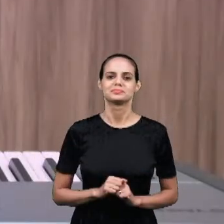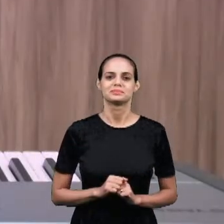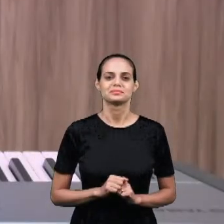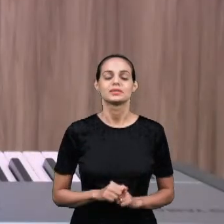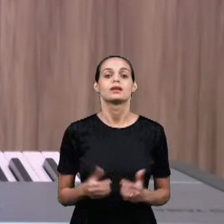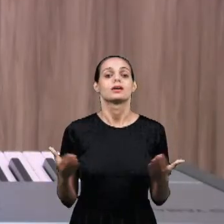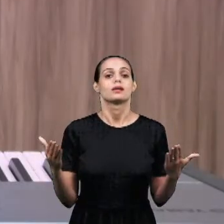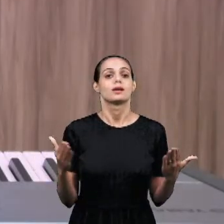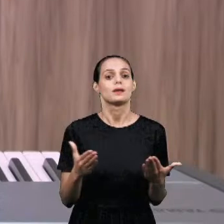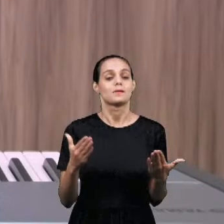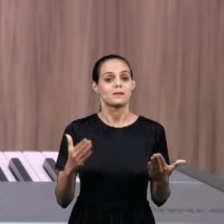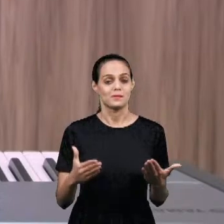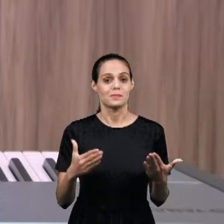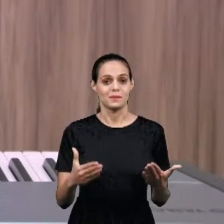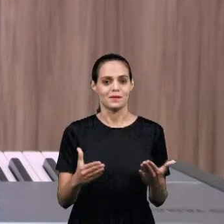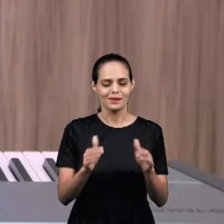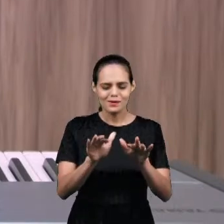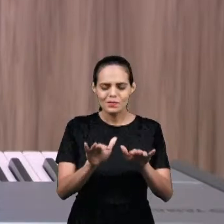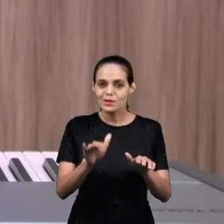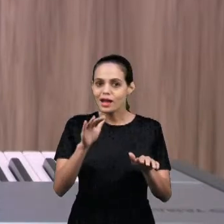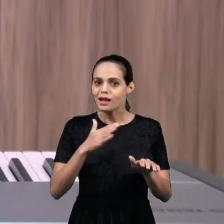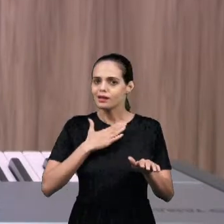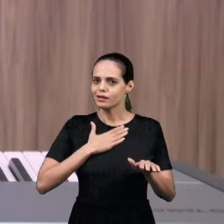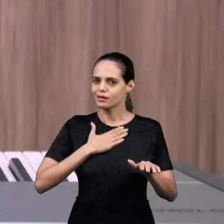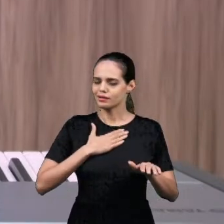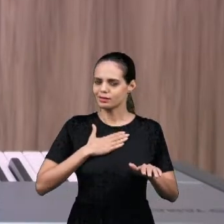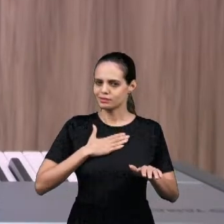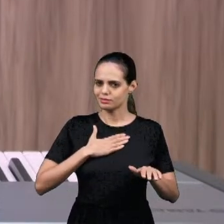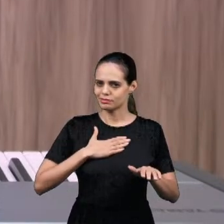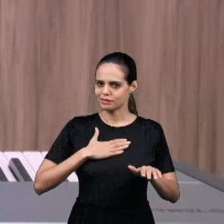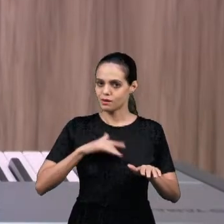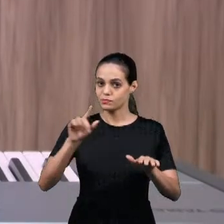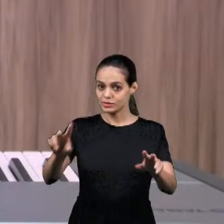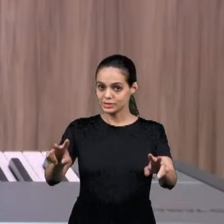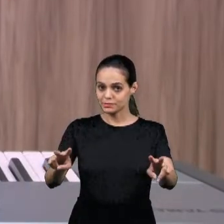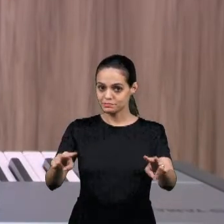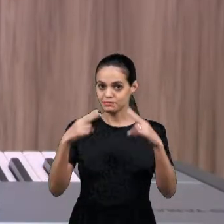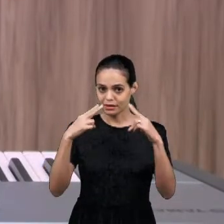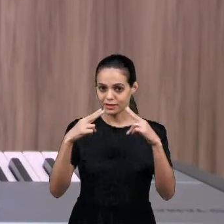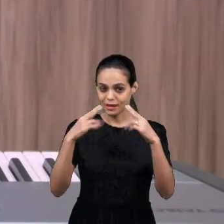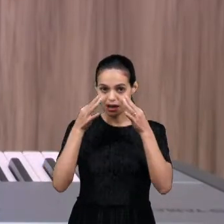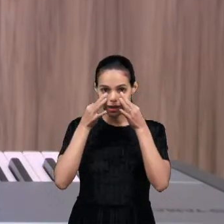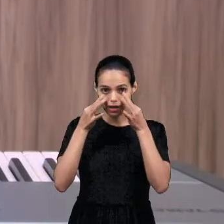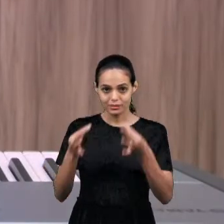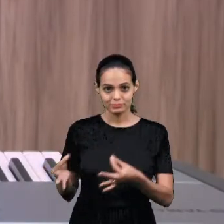Agora vou tocar bem devagar, para você prestar bastante atenção. Vamos lá?